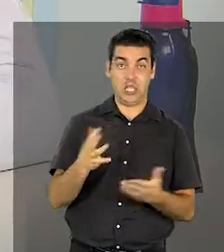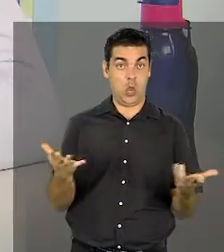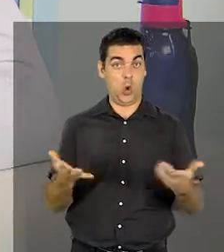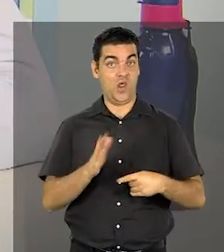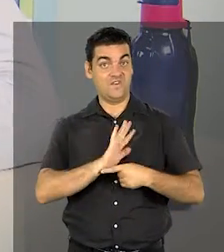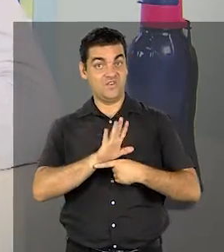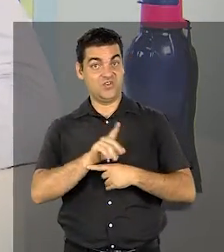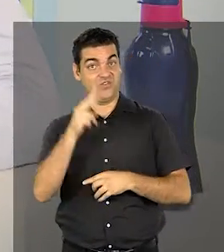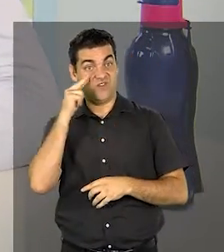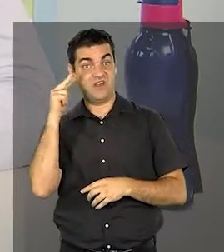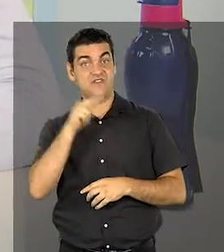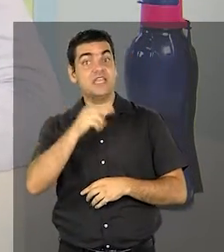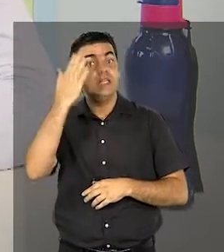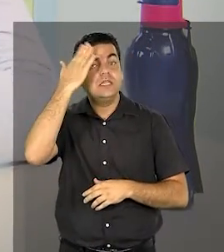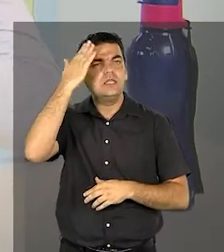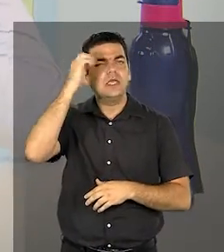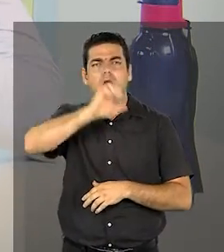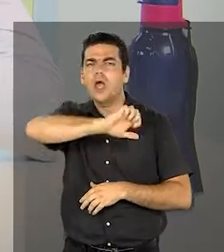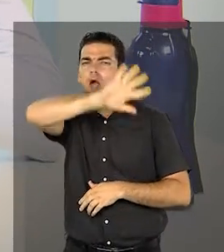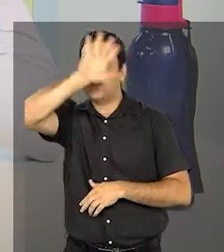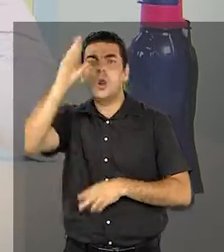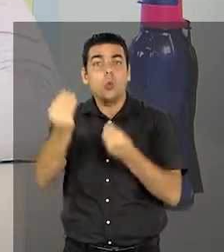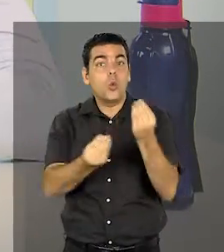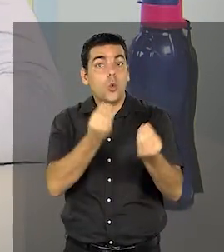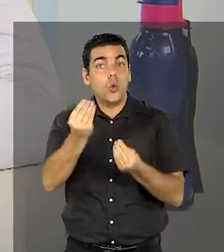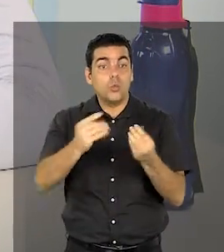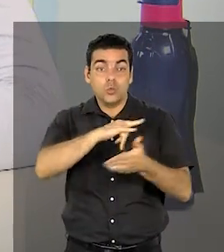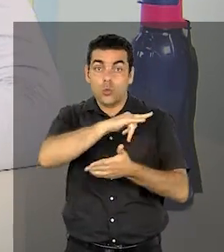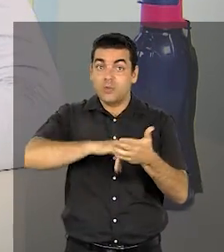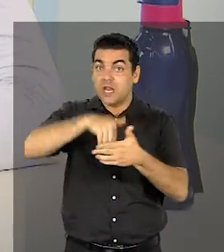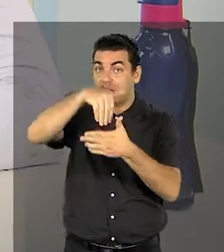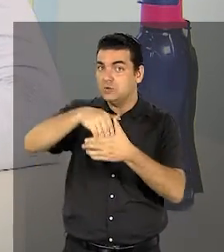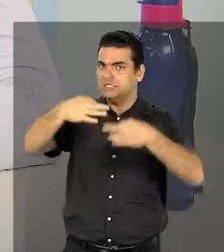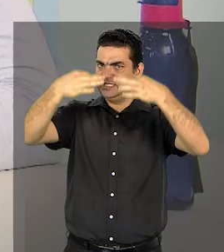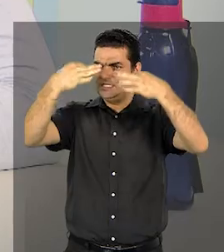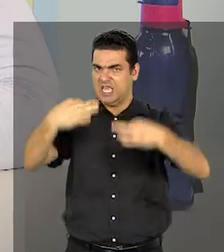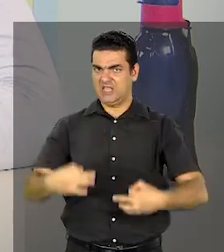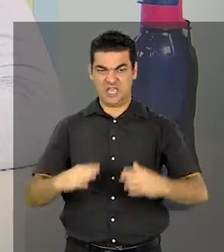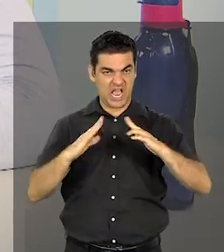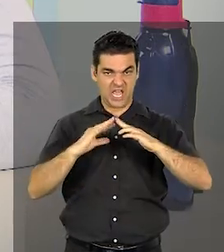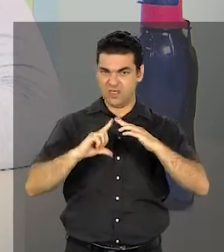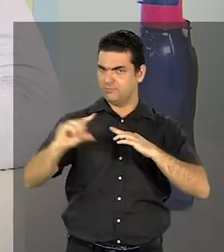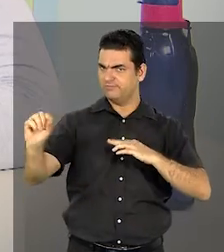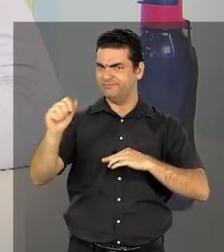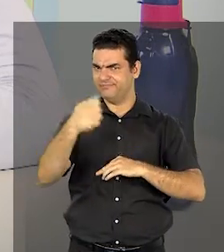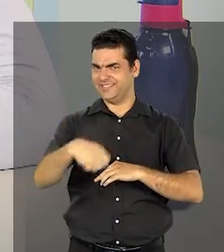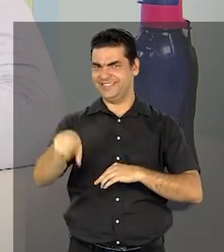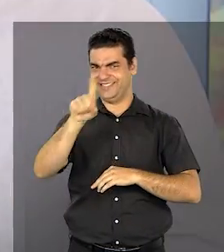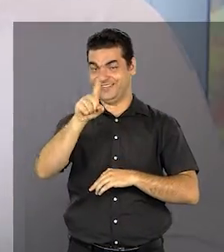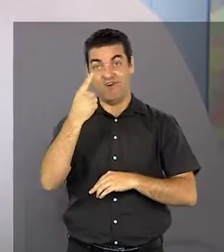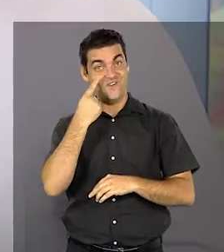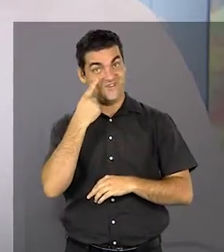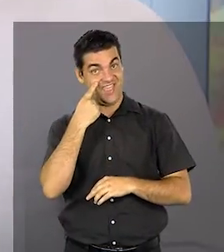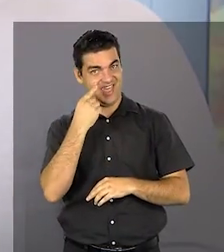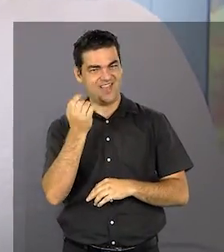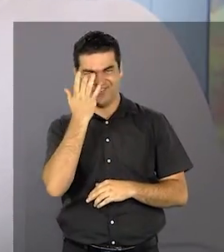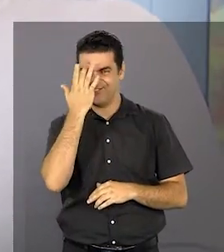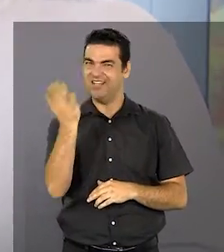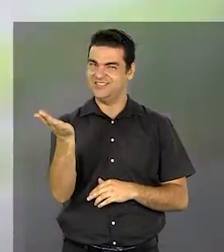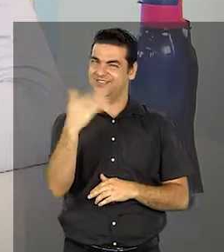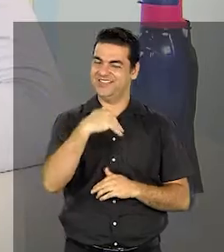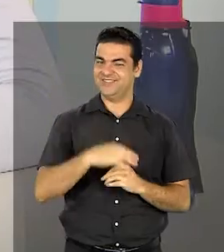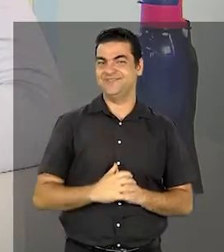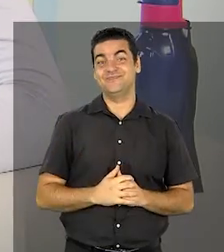Oi! Nesse vídeo você vai entender direitinho como tirar o título de eleitor sem precisar sair de casa, tá bom? Fica ligado que é